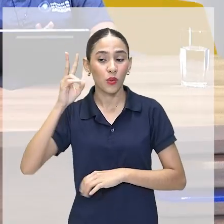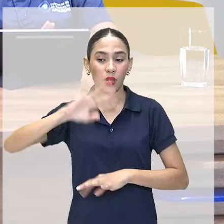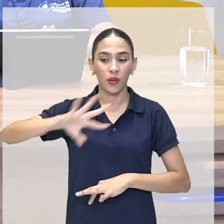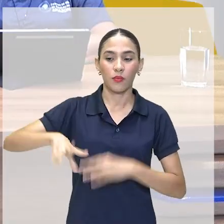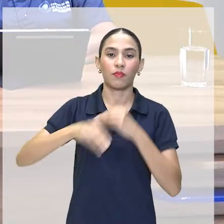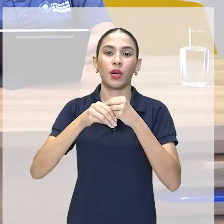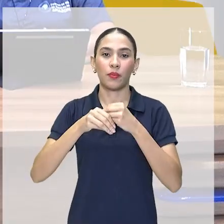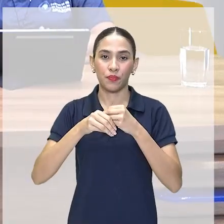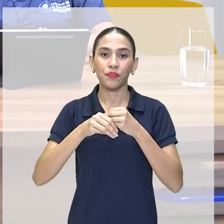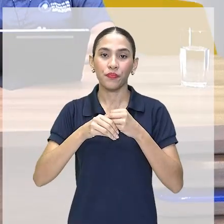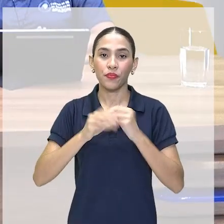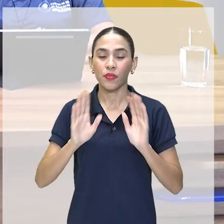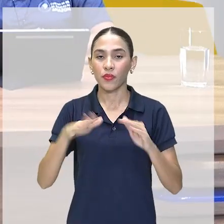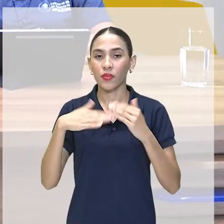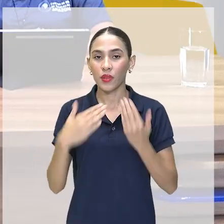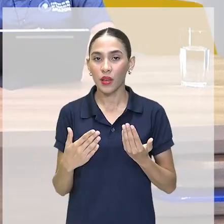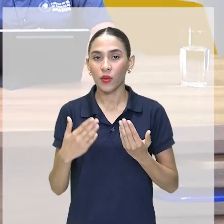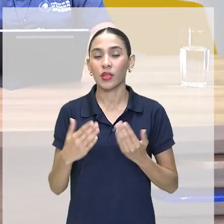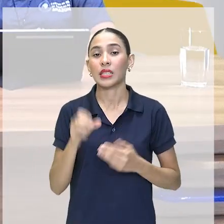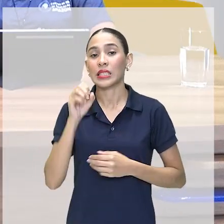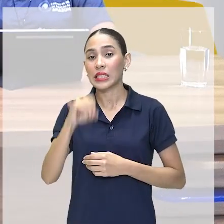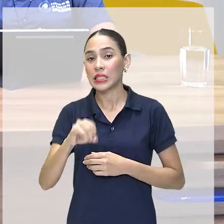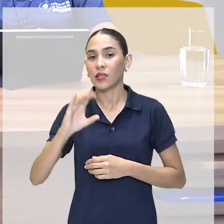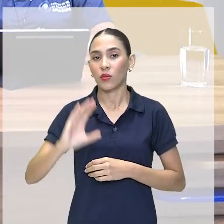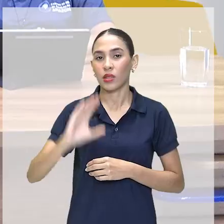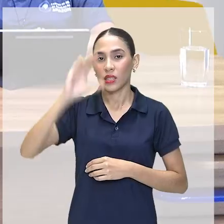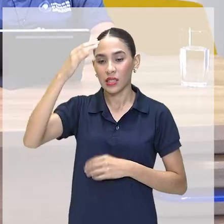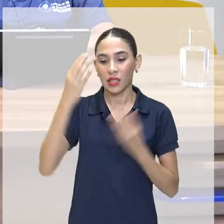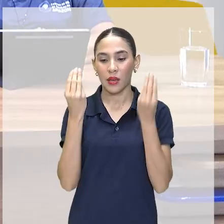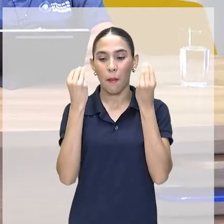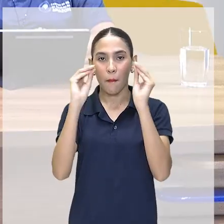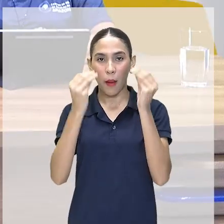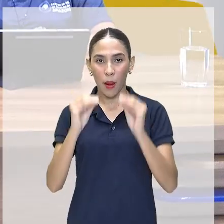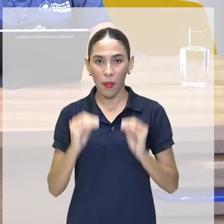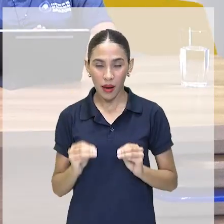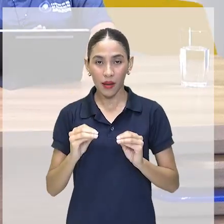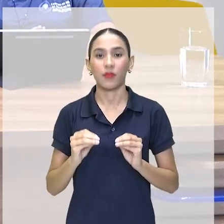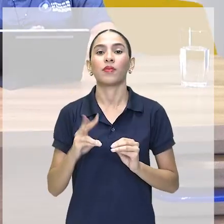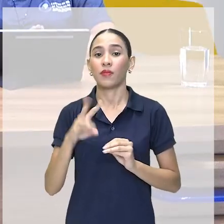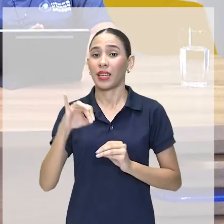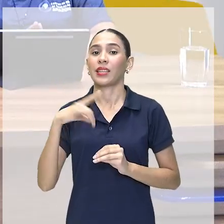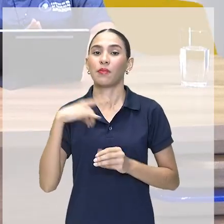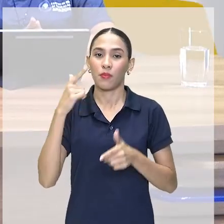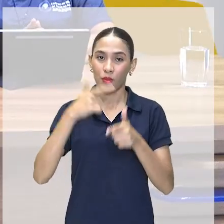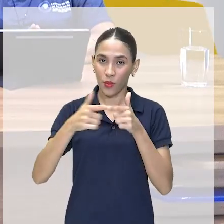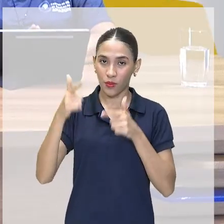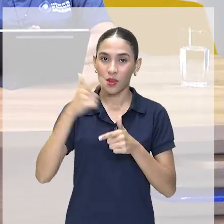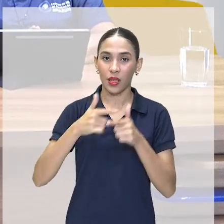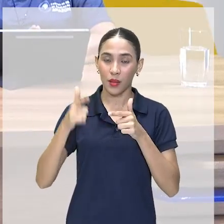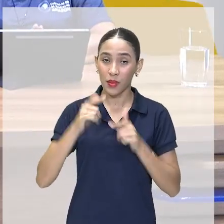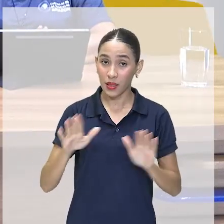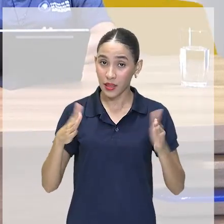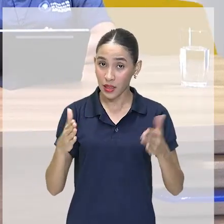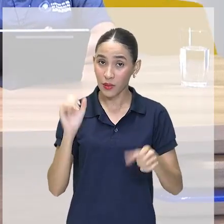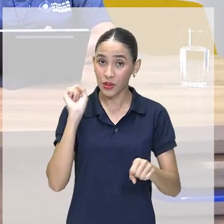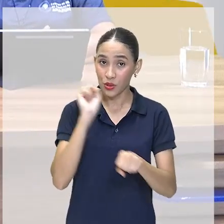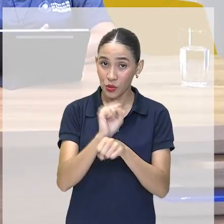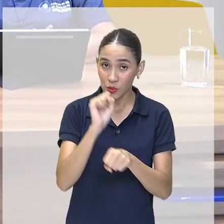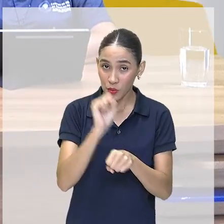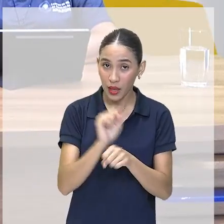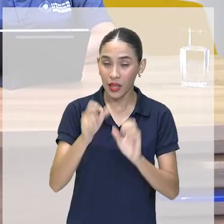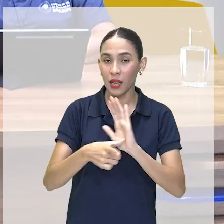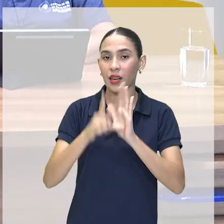ser imprensado. E aí, nesse dia, se houver algum lançamento, vai dar problema. Então, aguarde